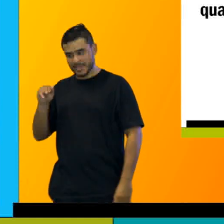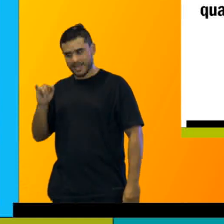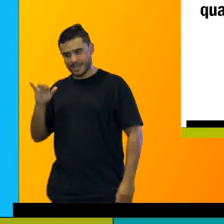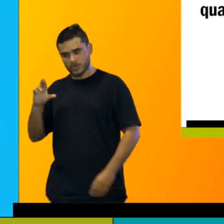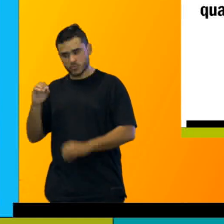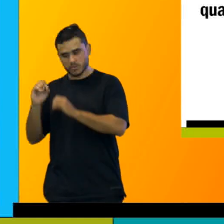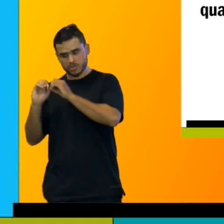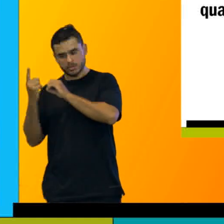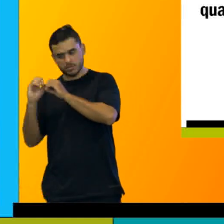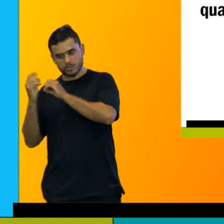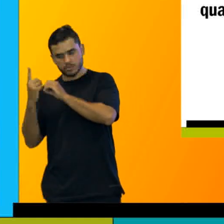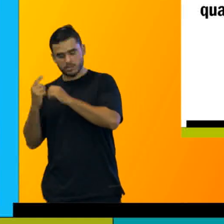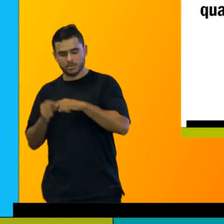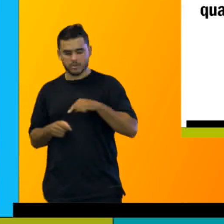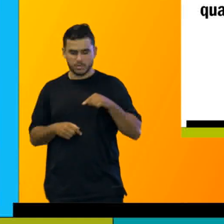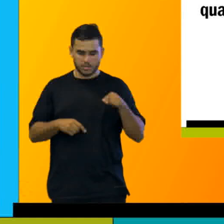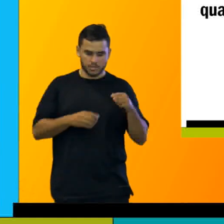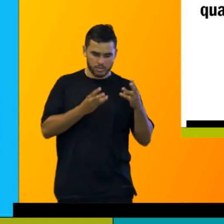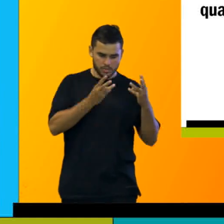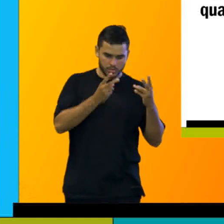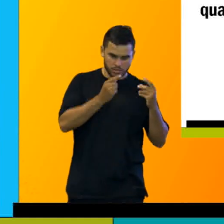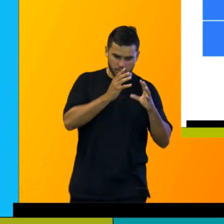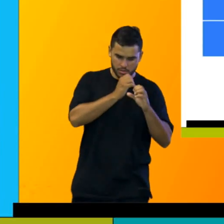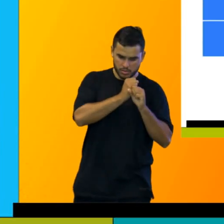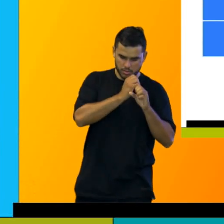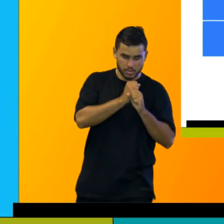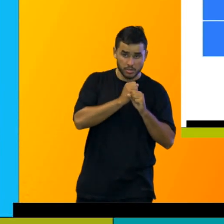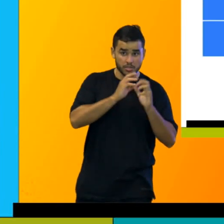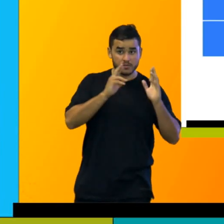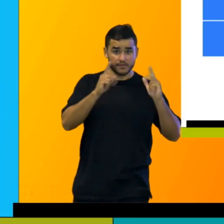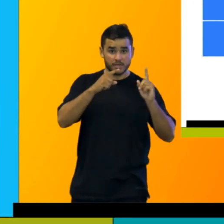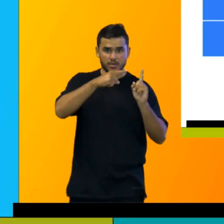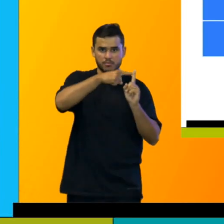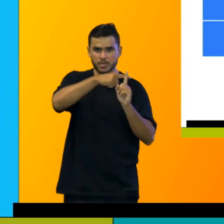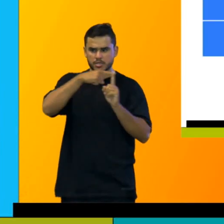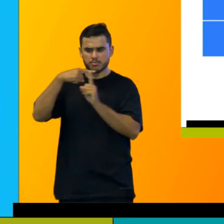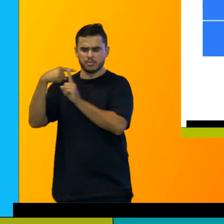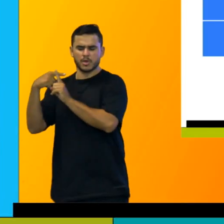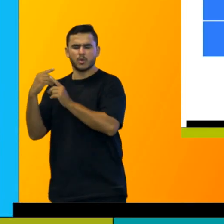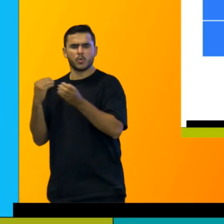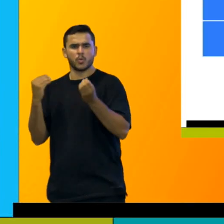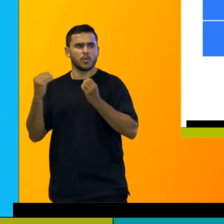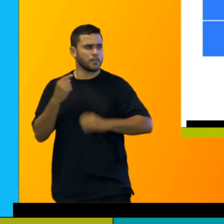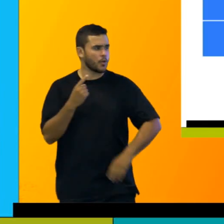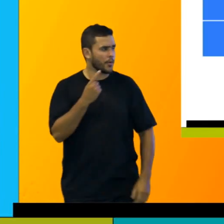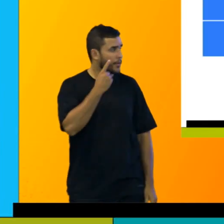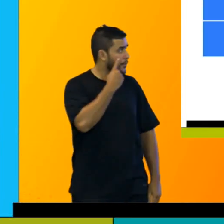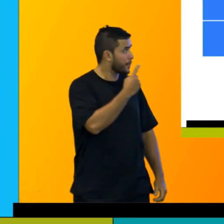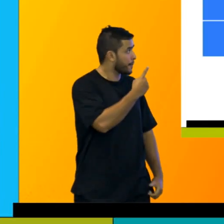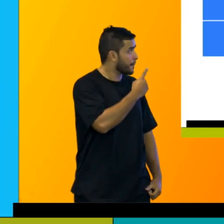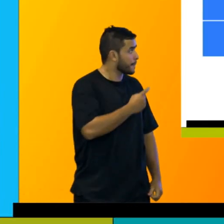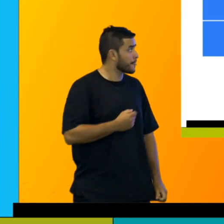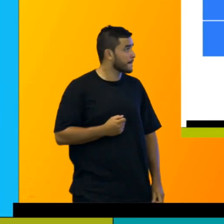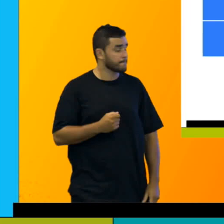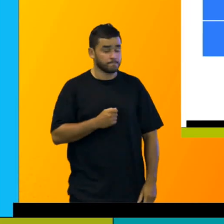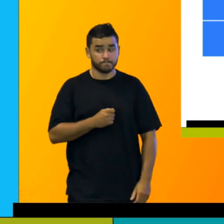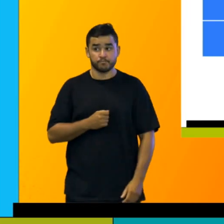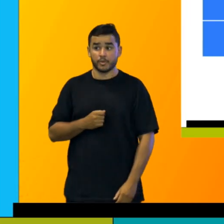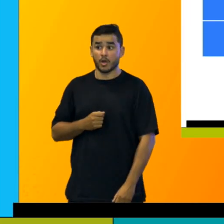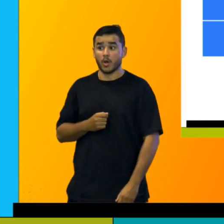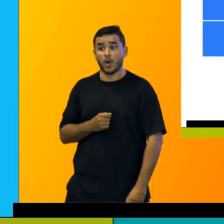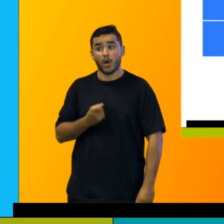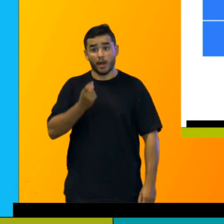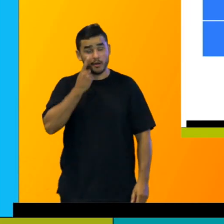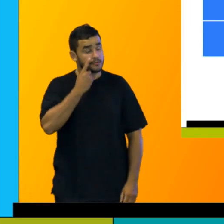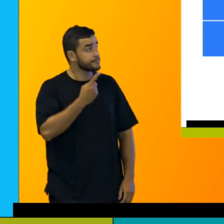utilizado na base decimal, como detalhado no quadro. Olha aí. O que é que esse quadro está dizendo para a gente? Ó, presta atenção. Na primeira